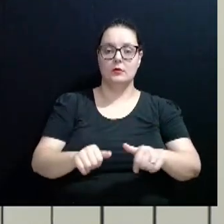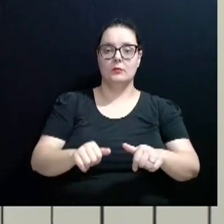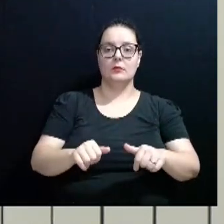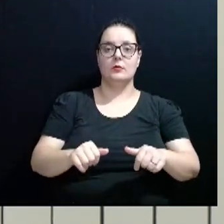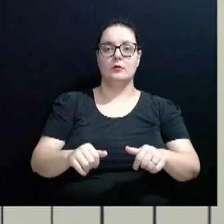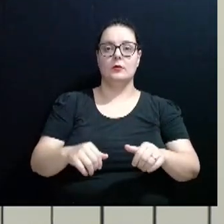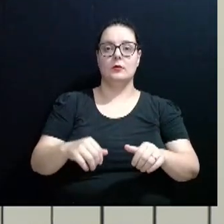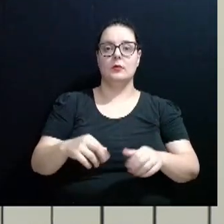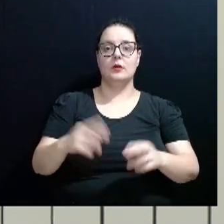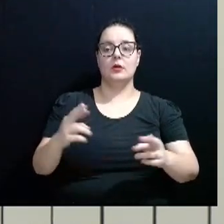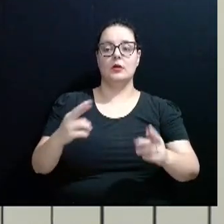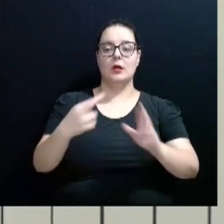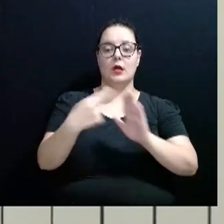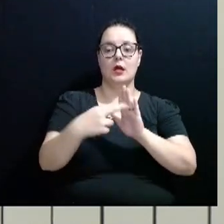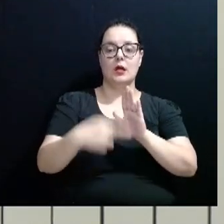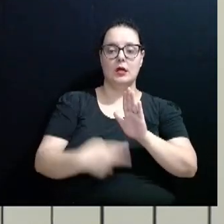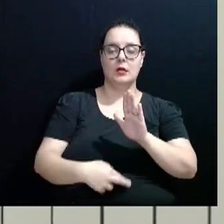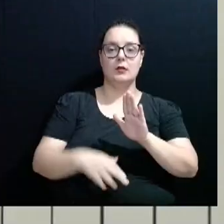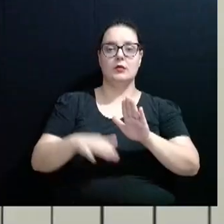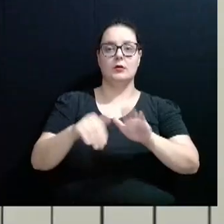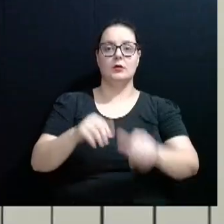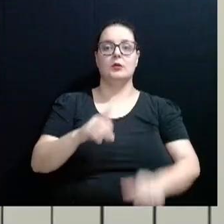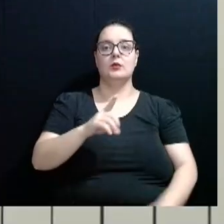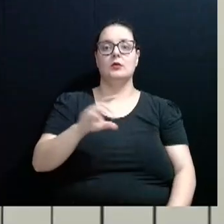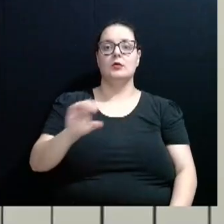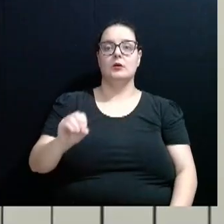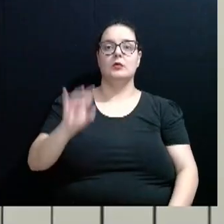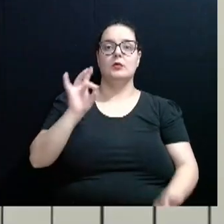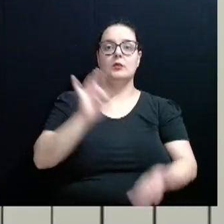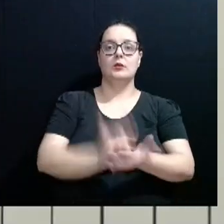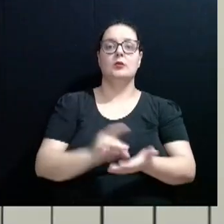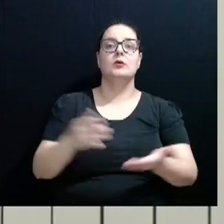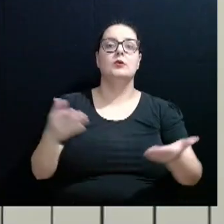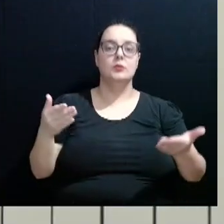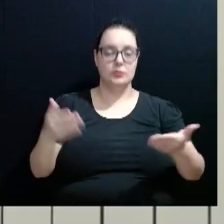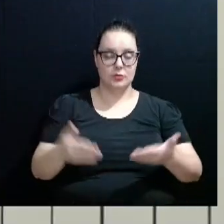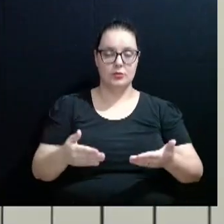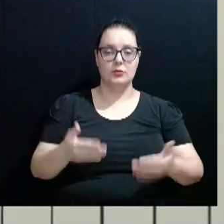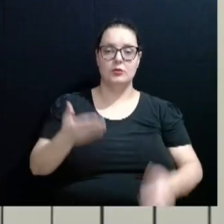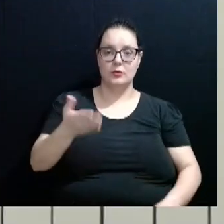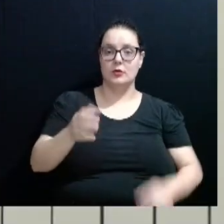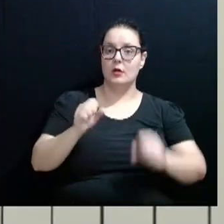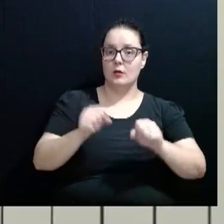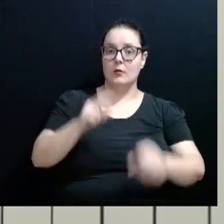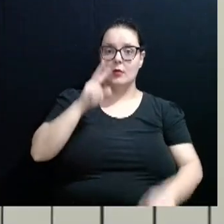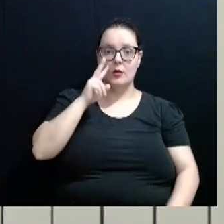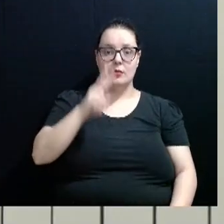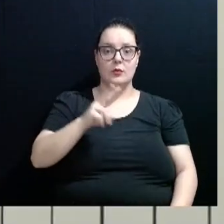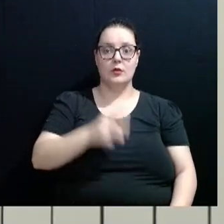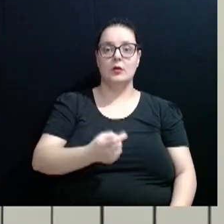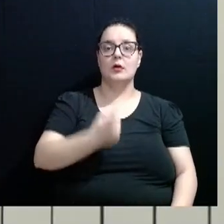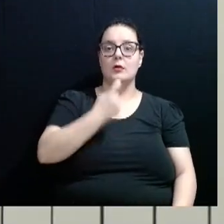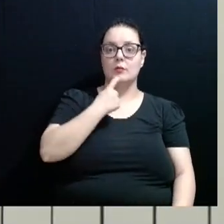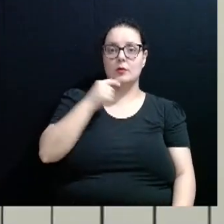convocados saiu no Diário Oficial do município de hoje, que você pode acessar lá no